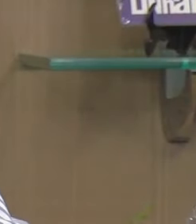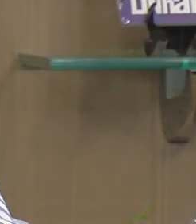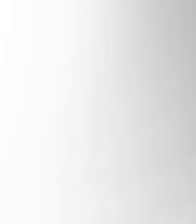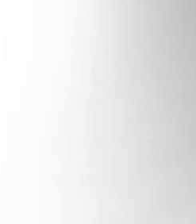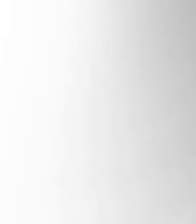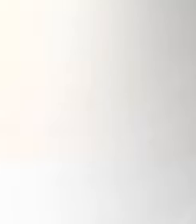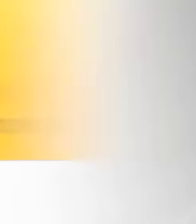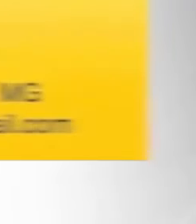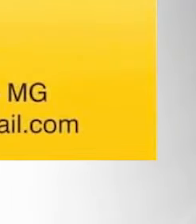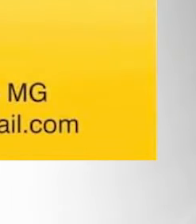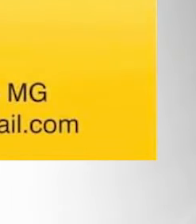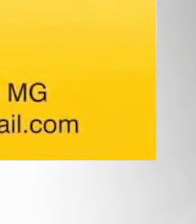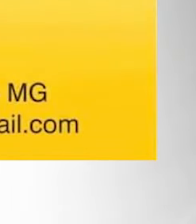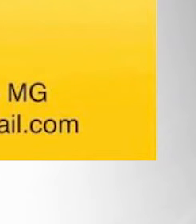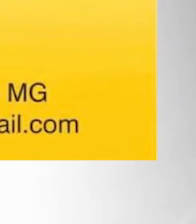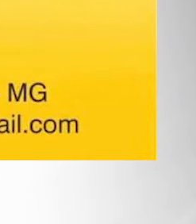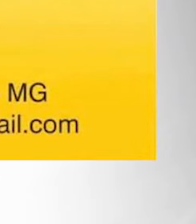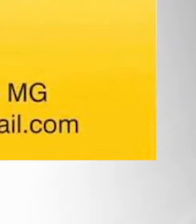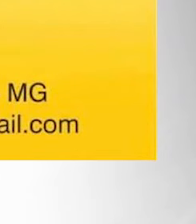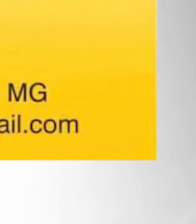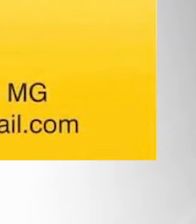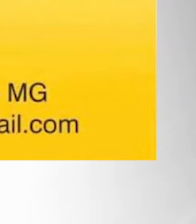lá o telefone, é